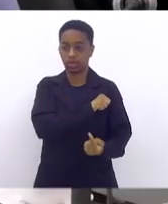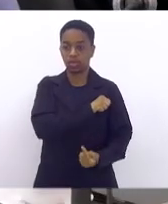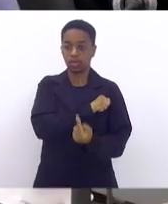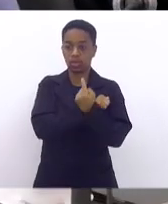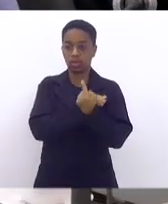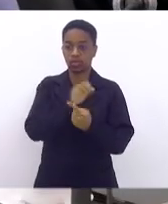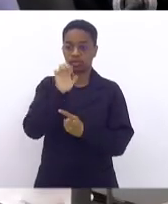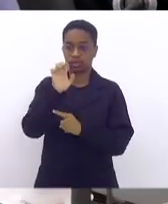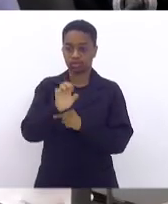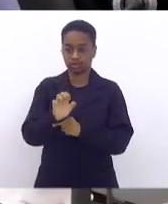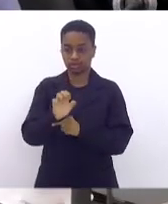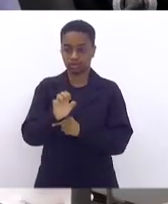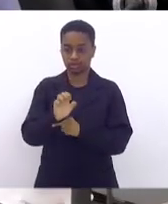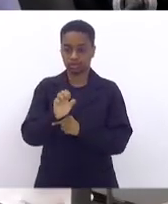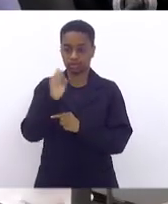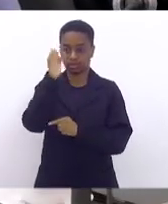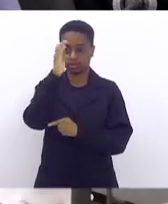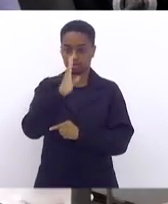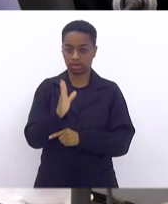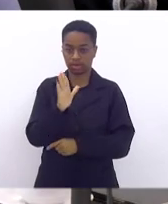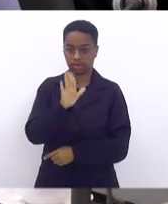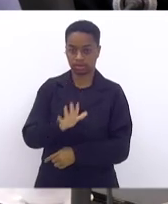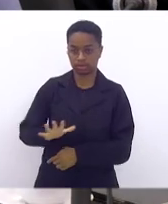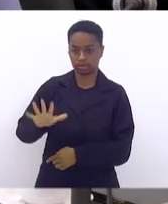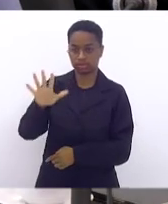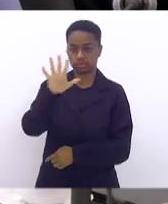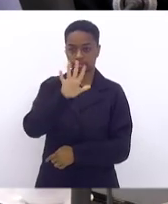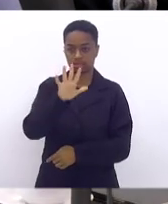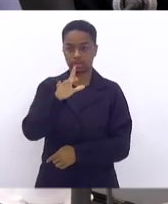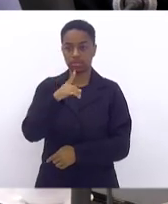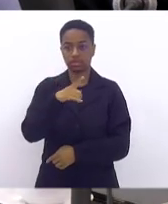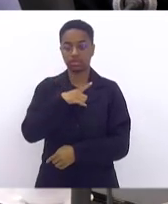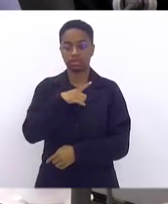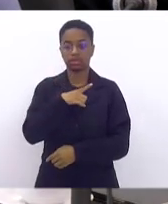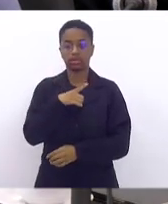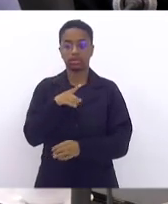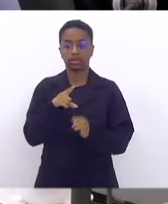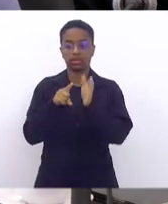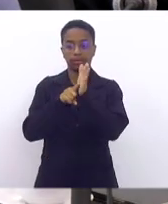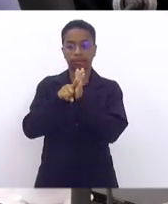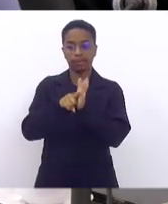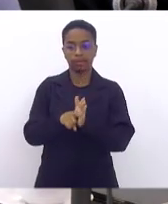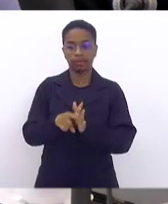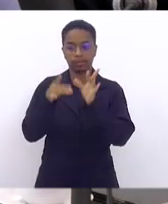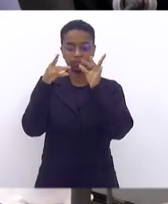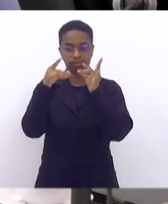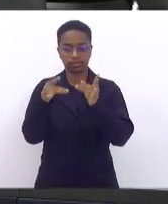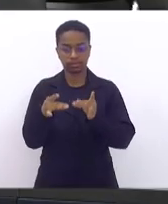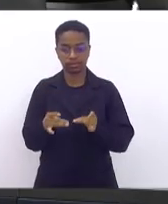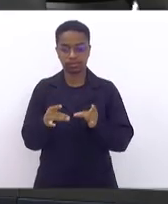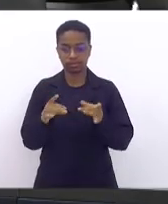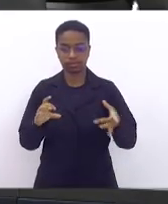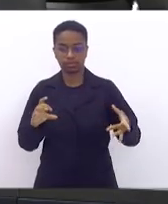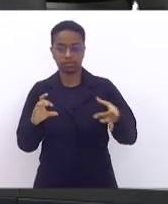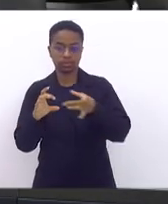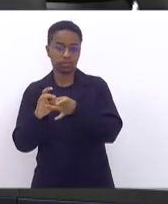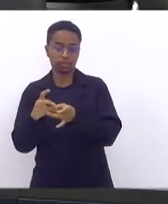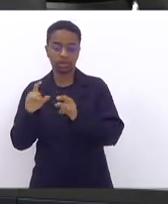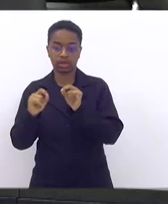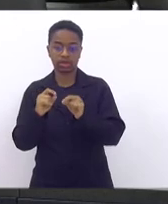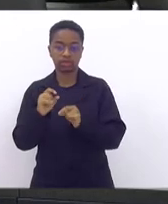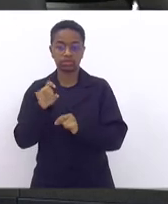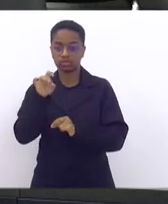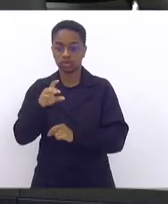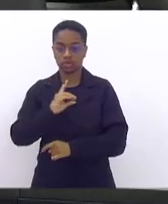estado do Brasil onde a perícia era subordinada diretamente a um